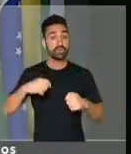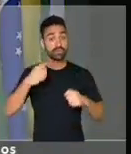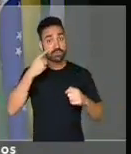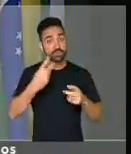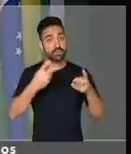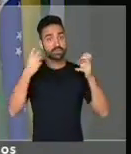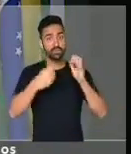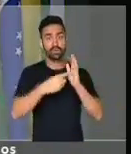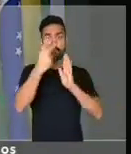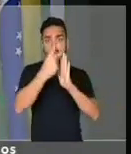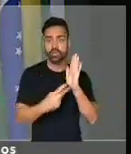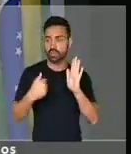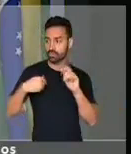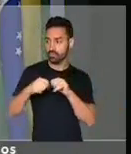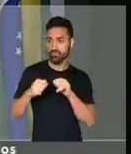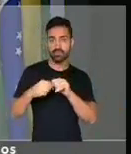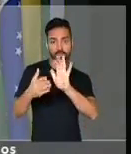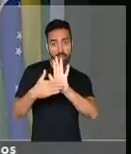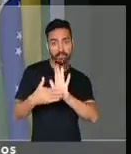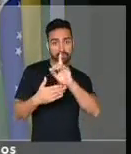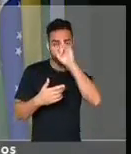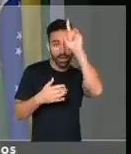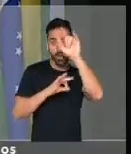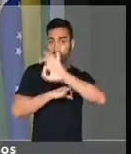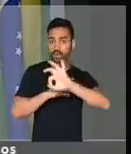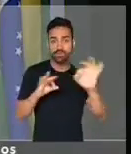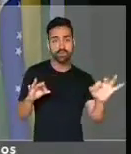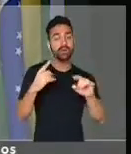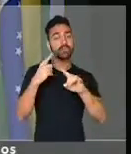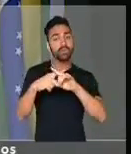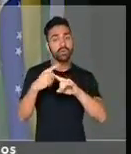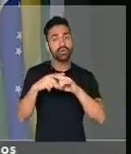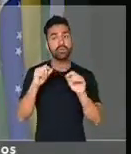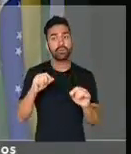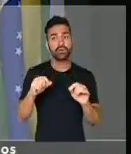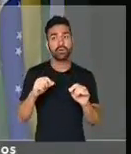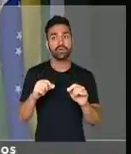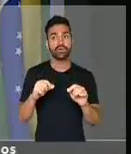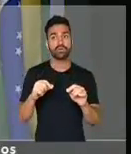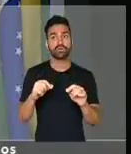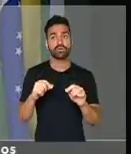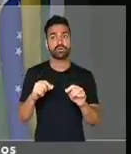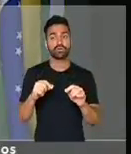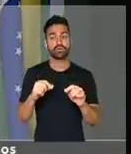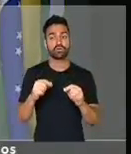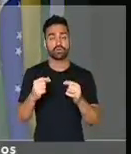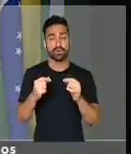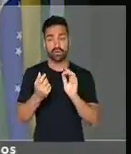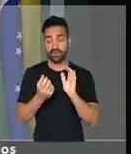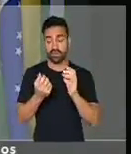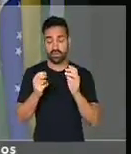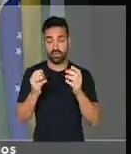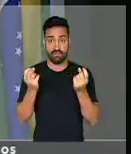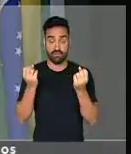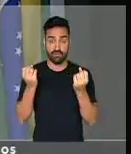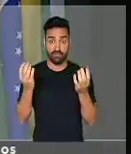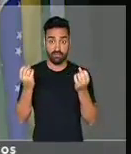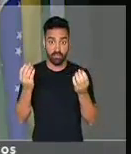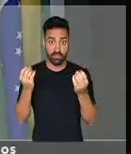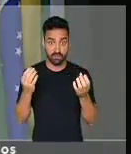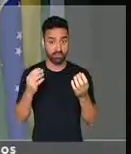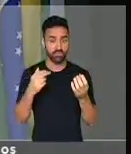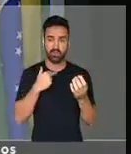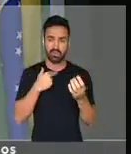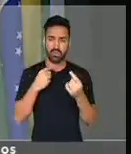esse projeto que eu propus, de fazer com que este Banco de Preço Nacional não seja o